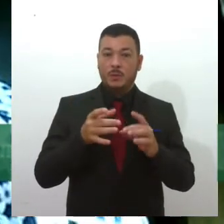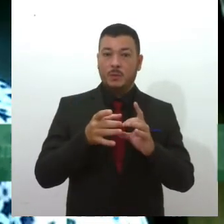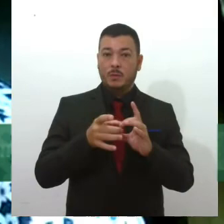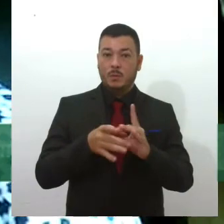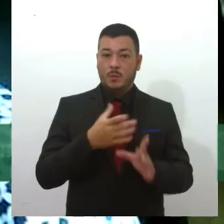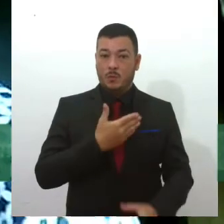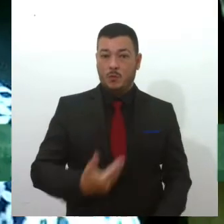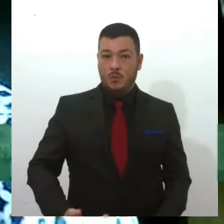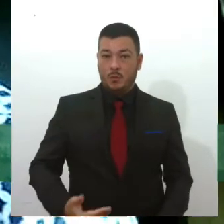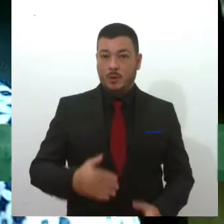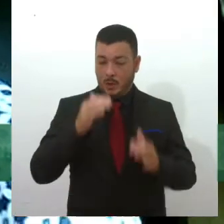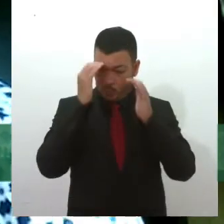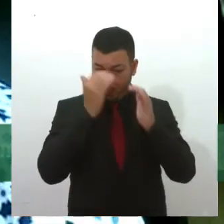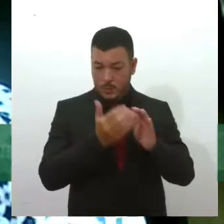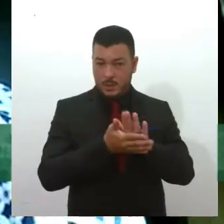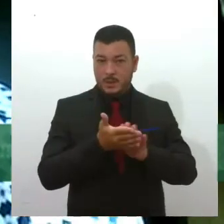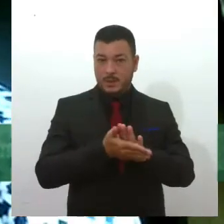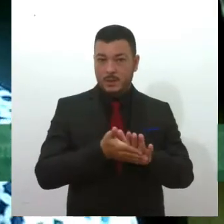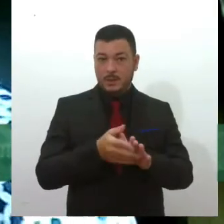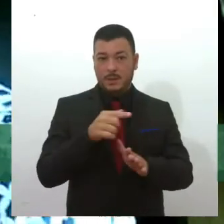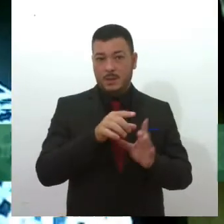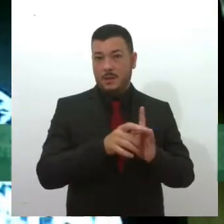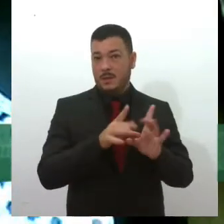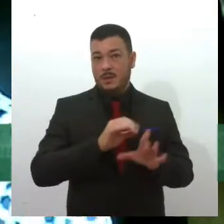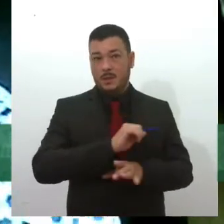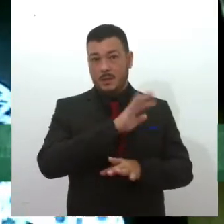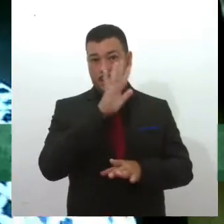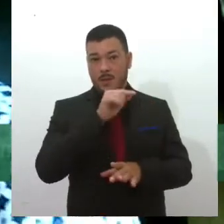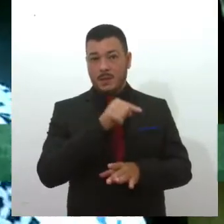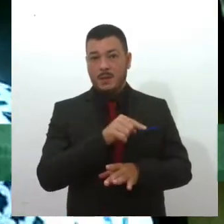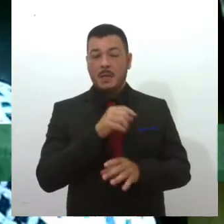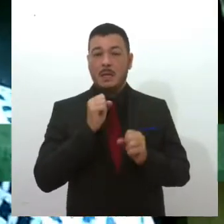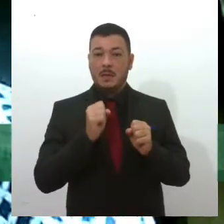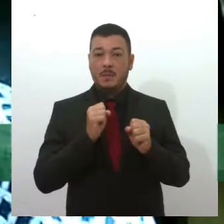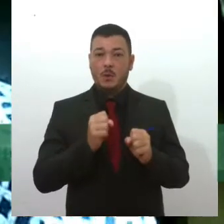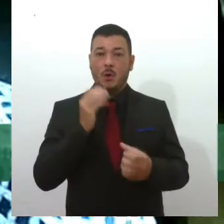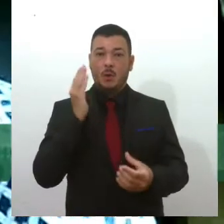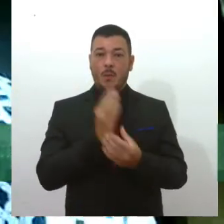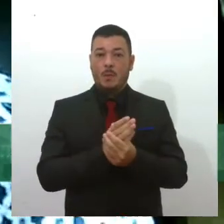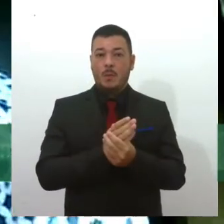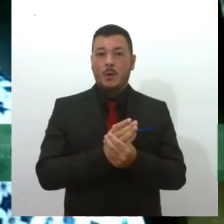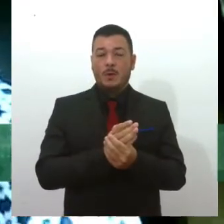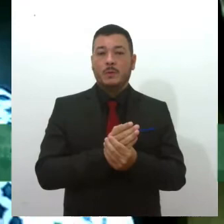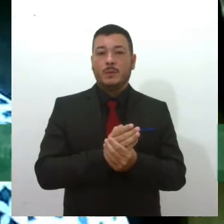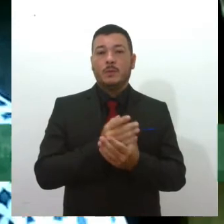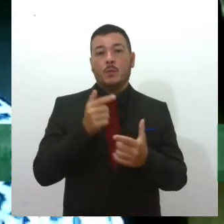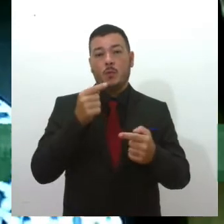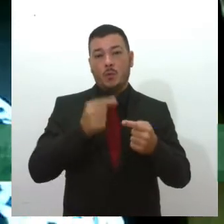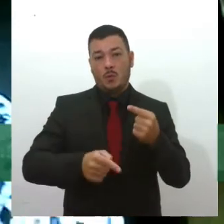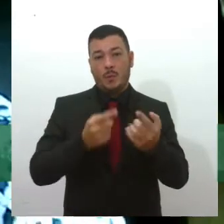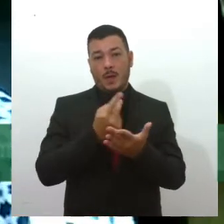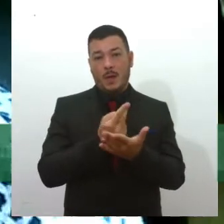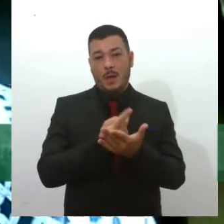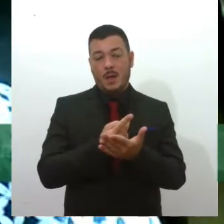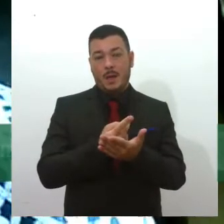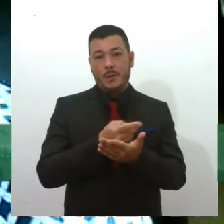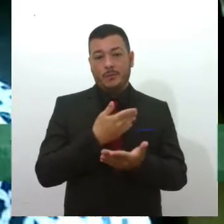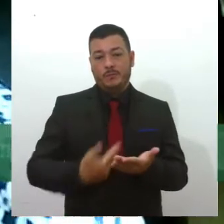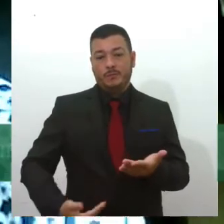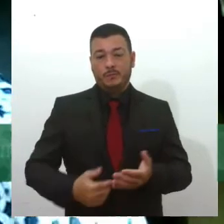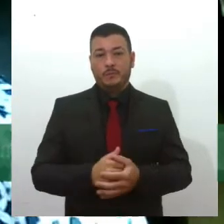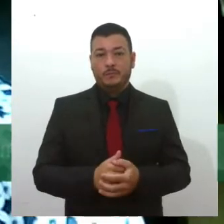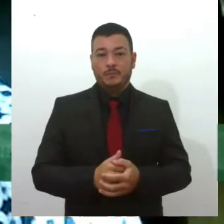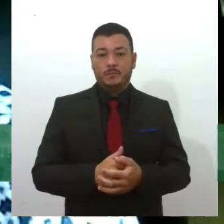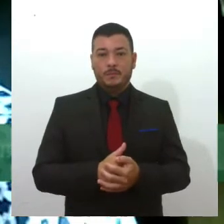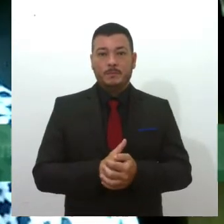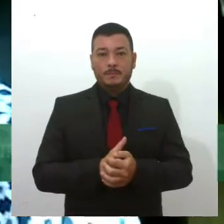informação, está lá dizendo explicitamente, ele pode ser processado por improbidade administrativa. É uma forma de coibir